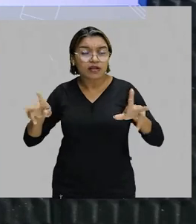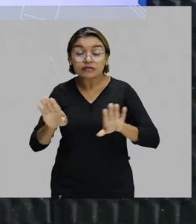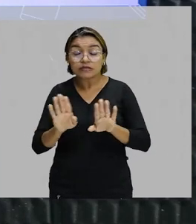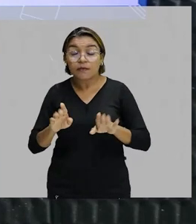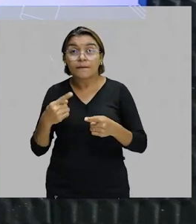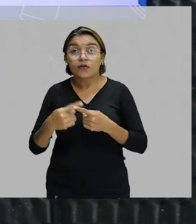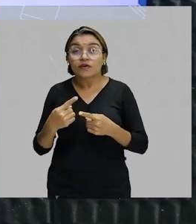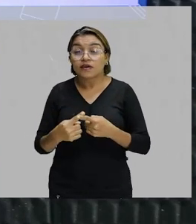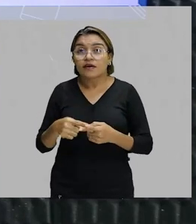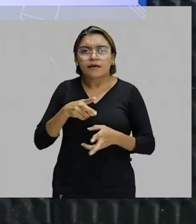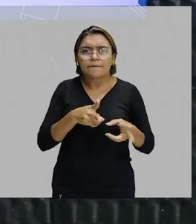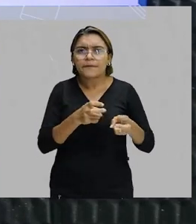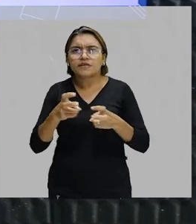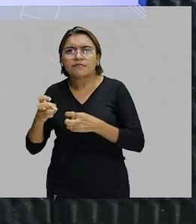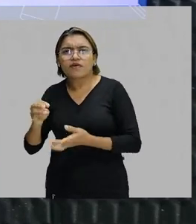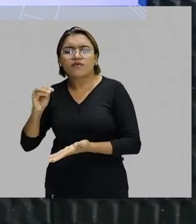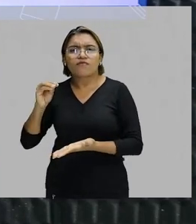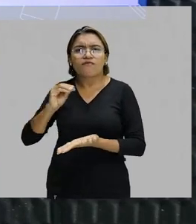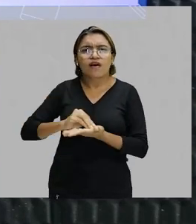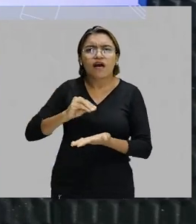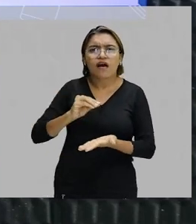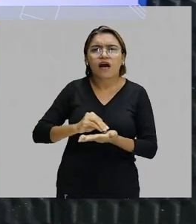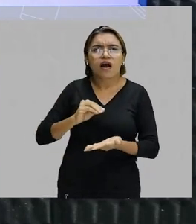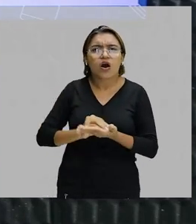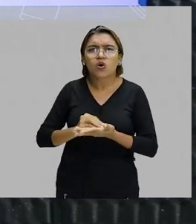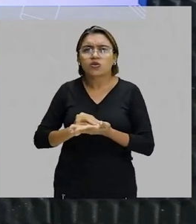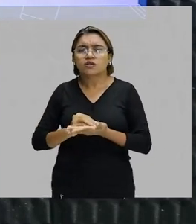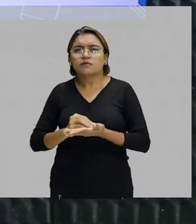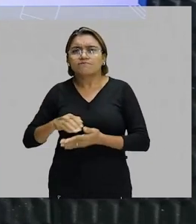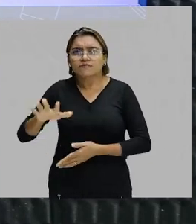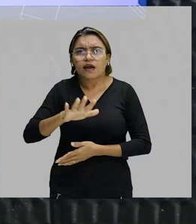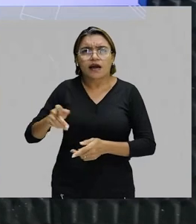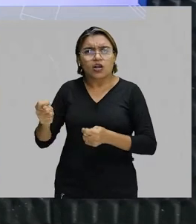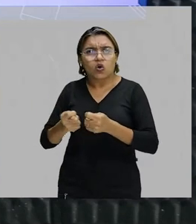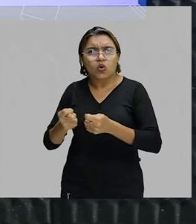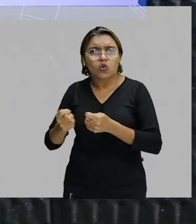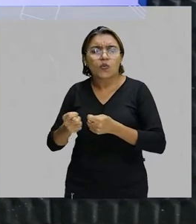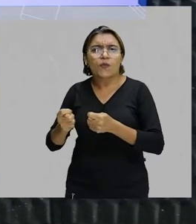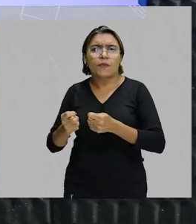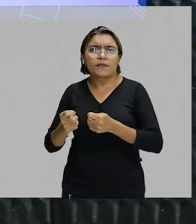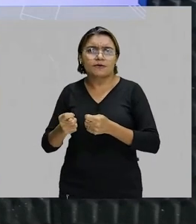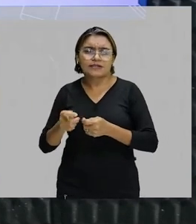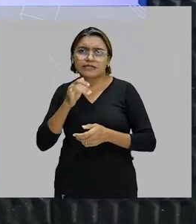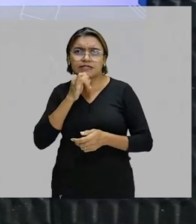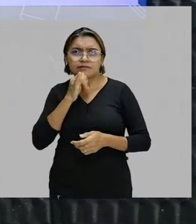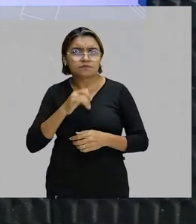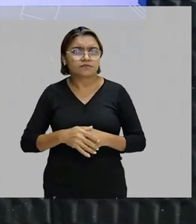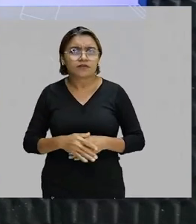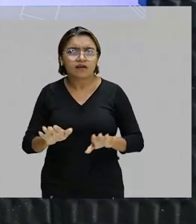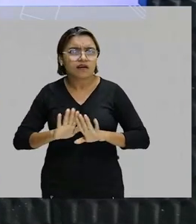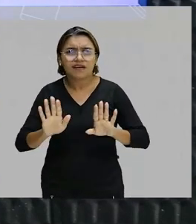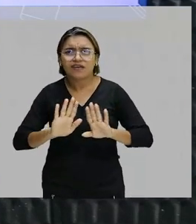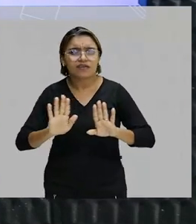a ausência de condições econômicas de vida por parte de alguma parcela da população nada